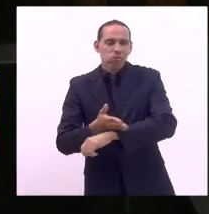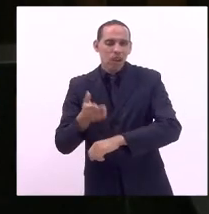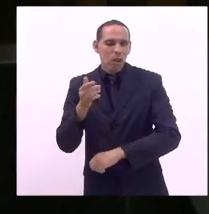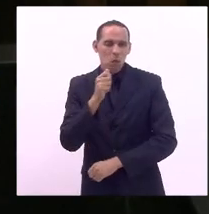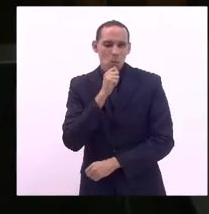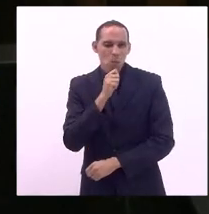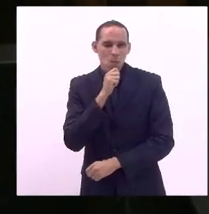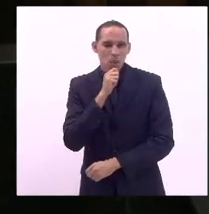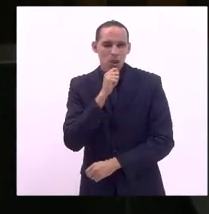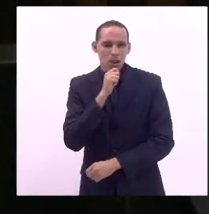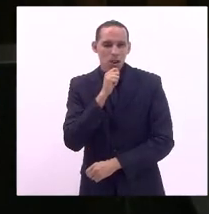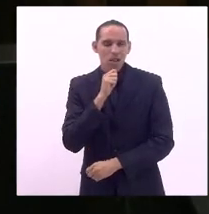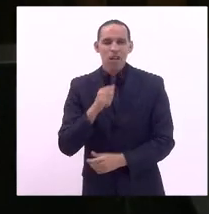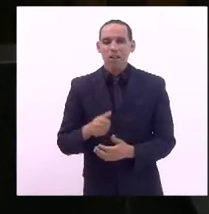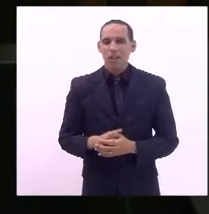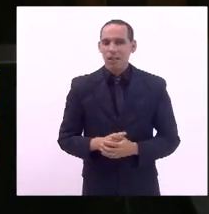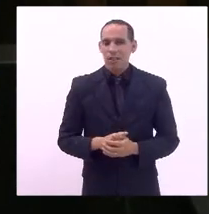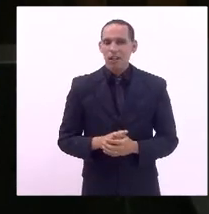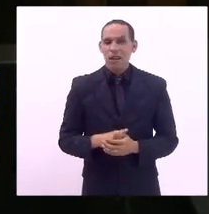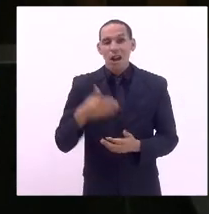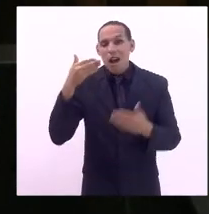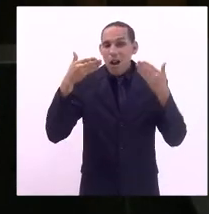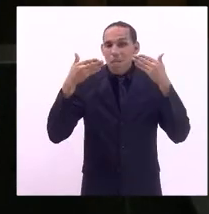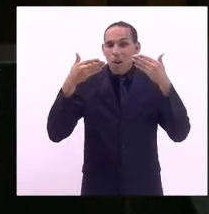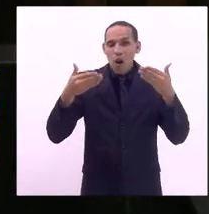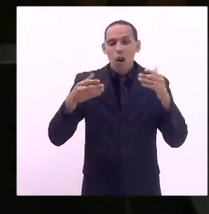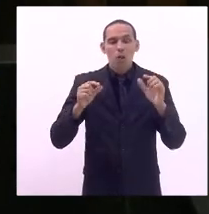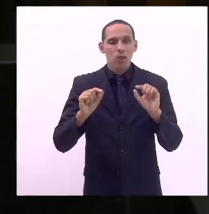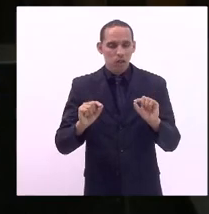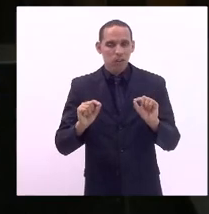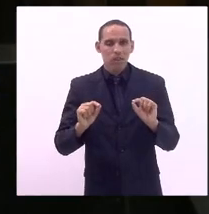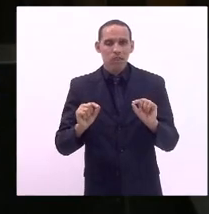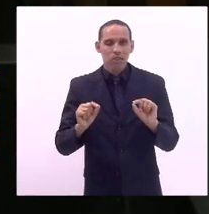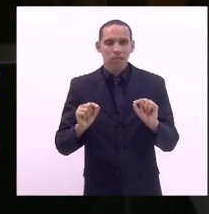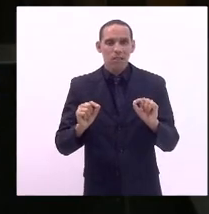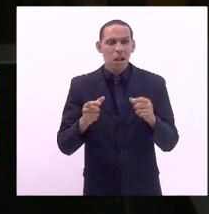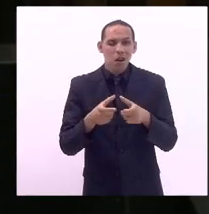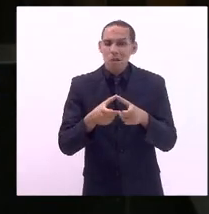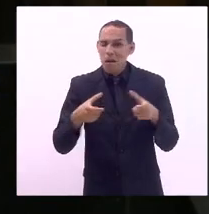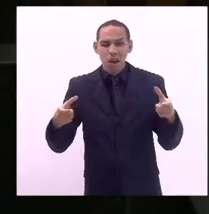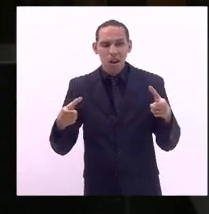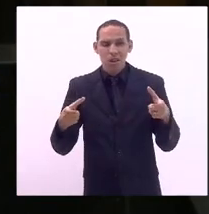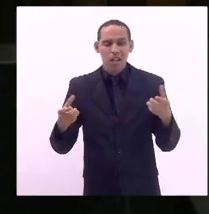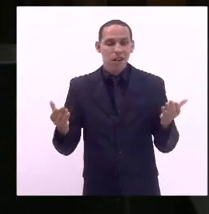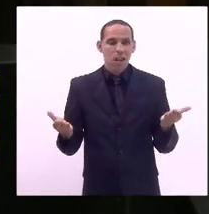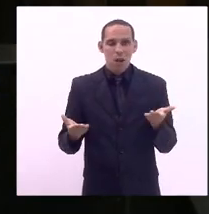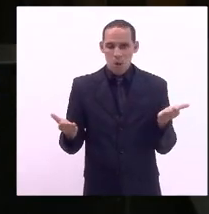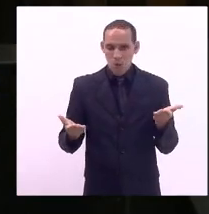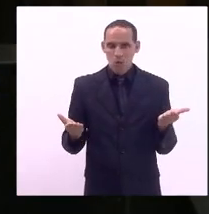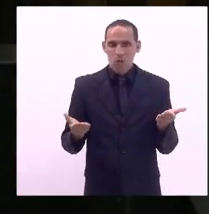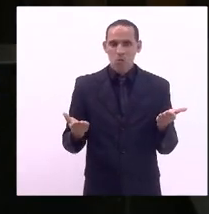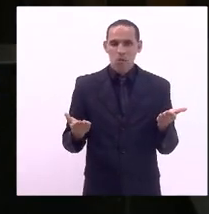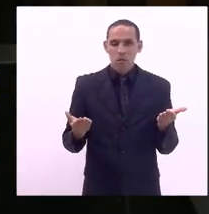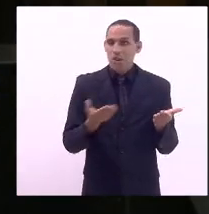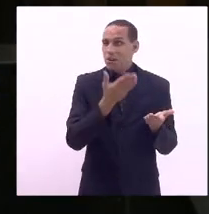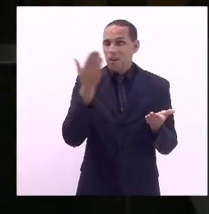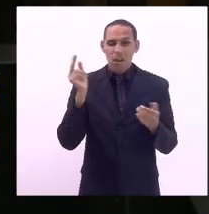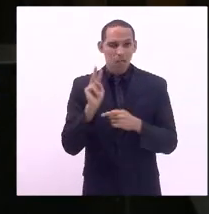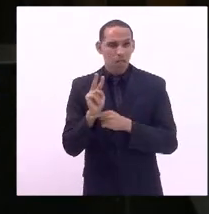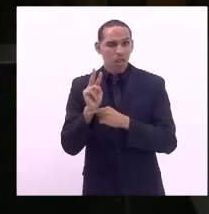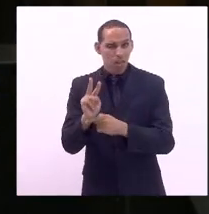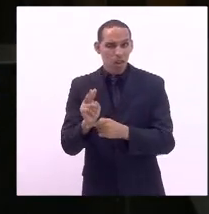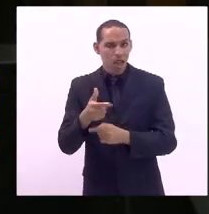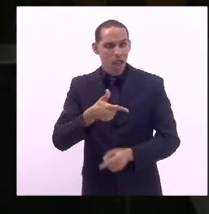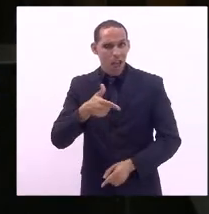nossa intervenção mostram como boa parte das pessoas que hoje estão aqui defendendo o